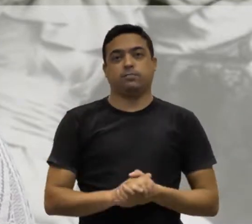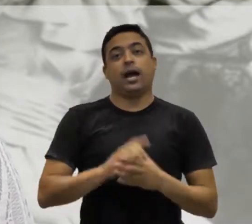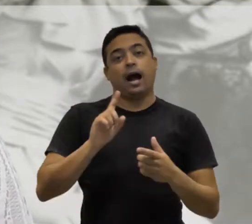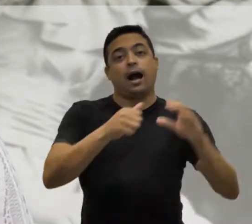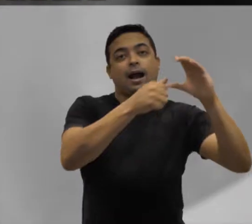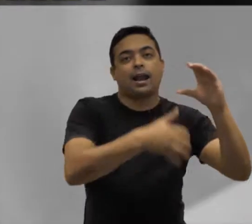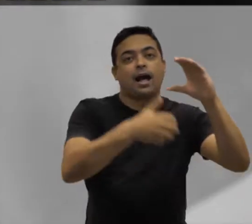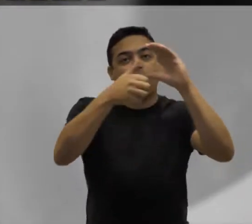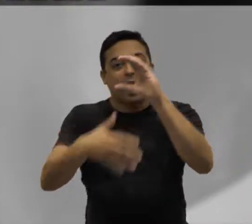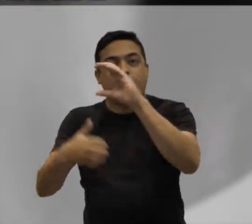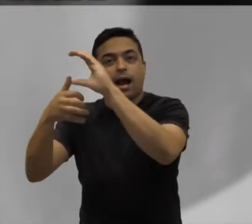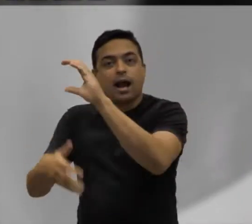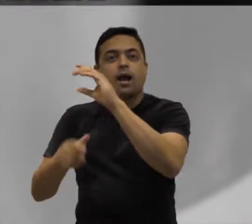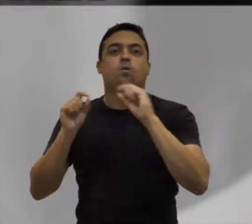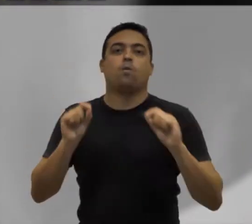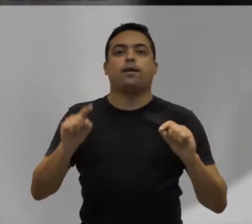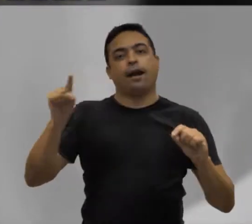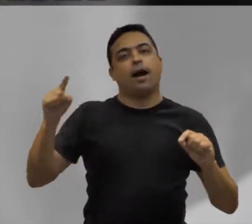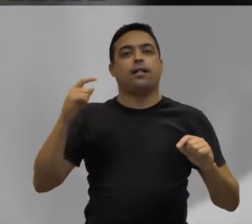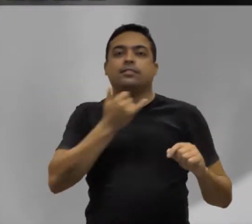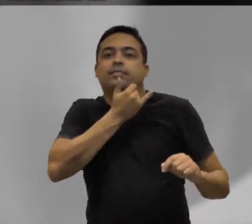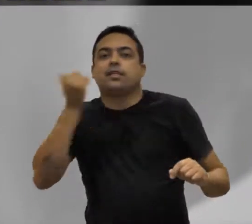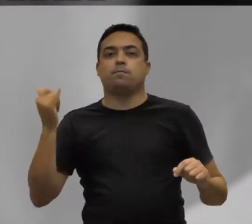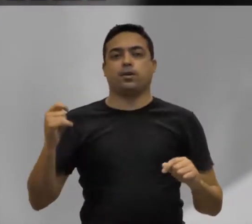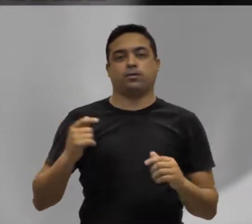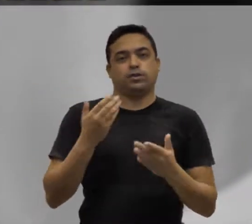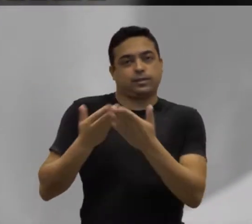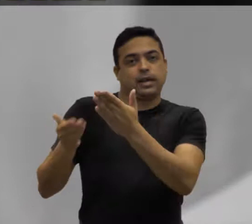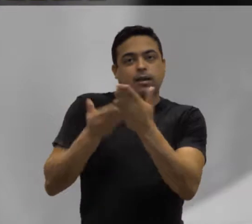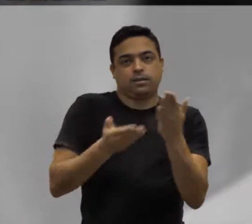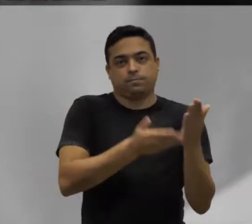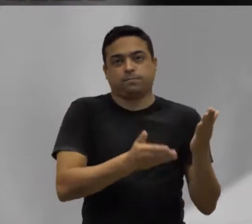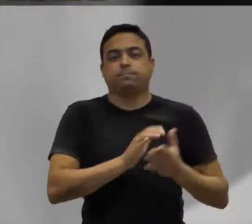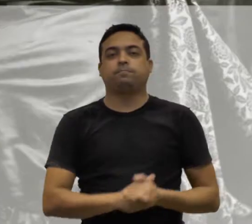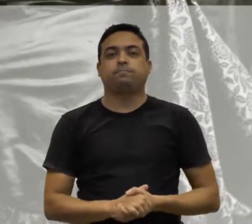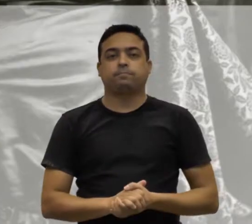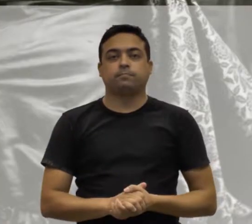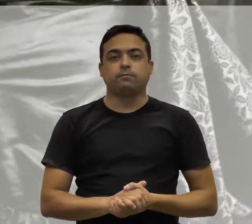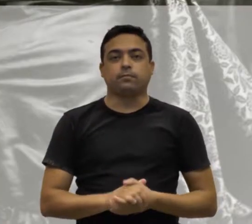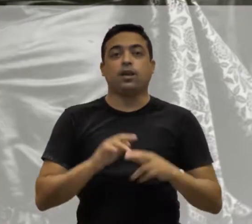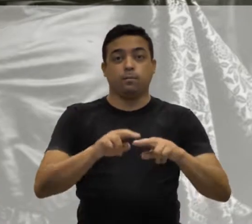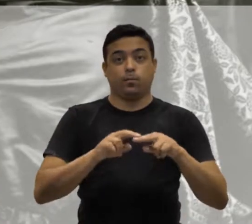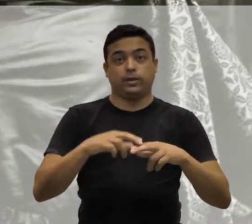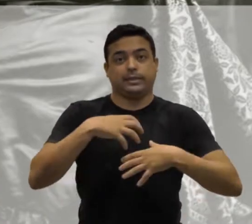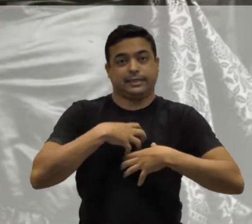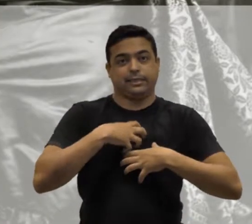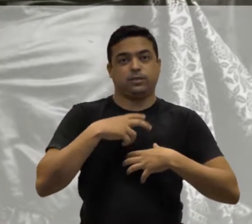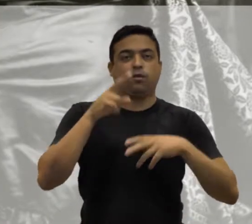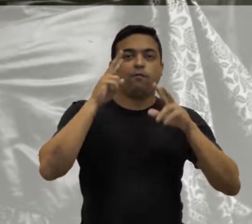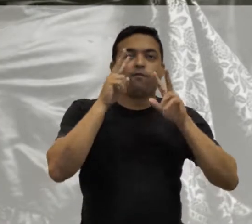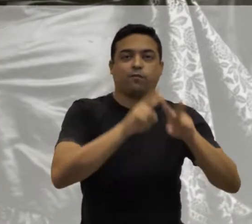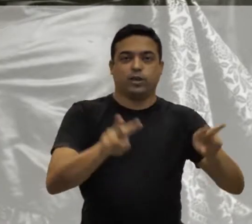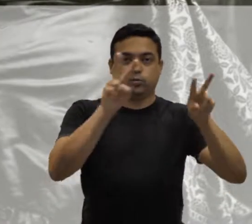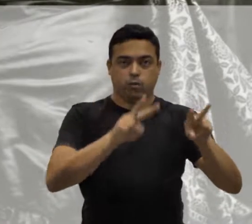dessas perdas. Aspectos conceituais da surdo-cegueira. Os sentidos visuais